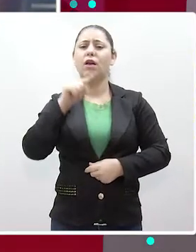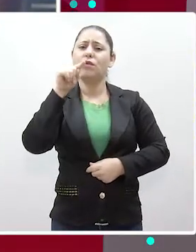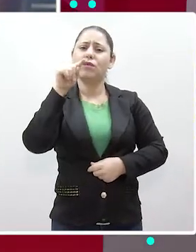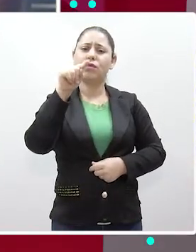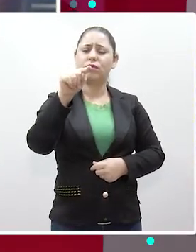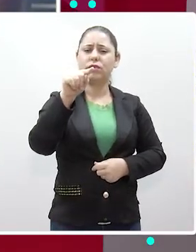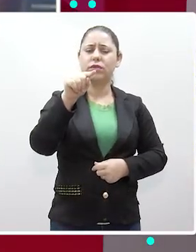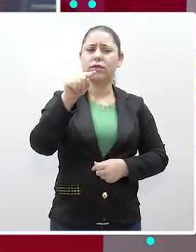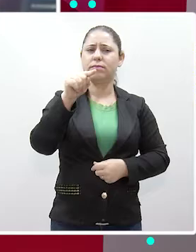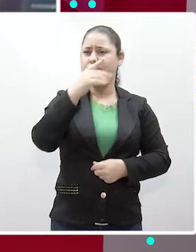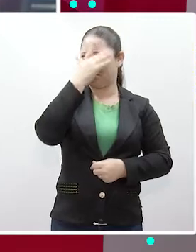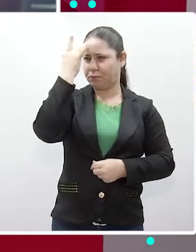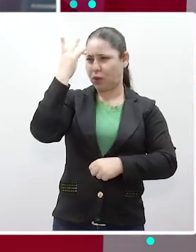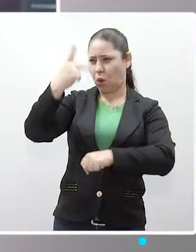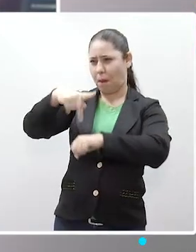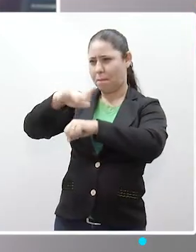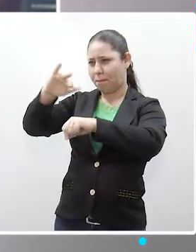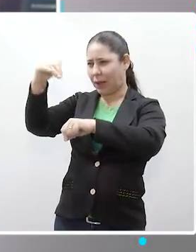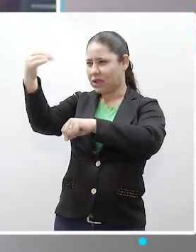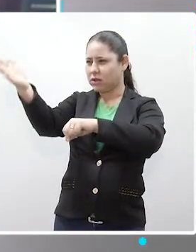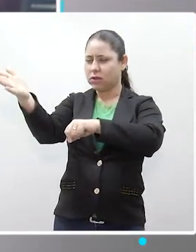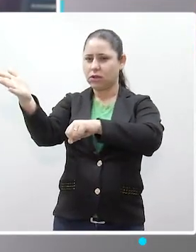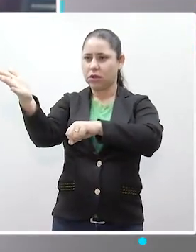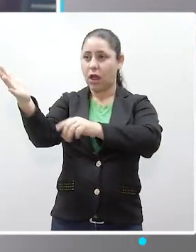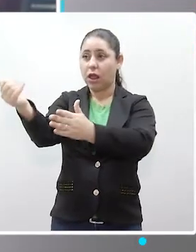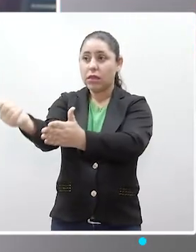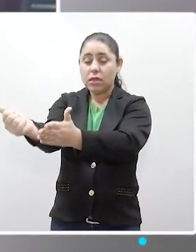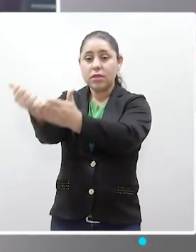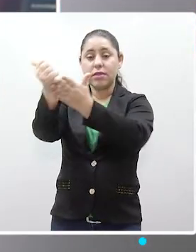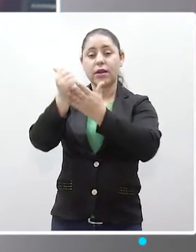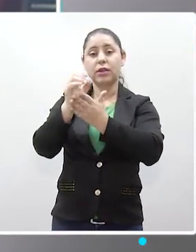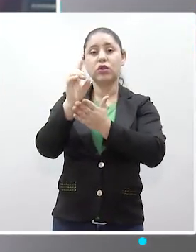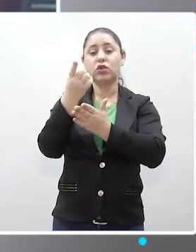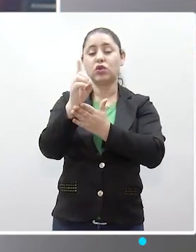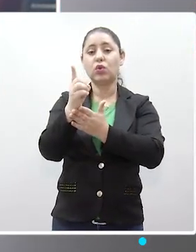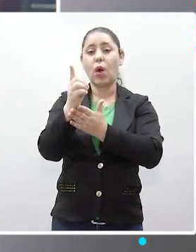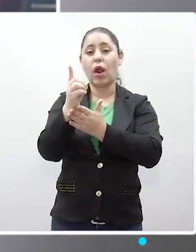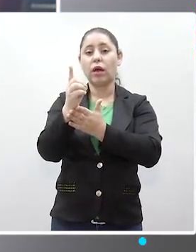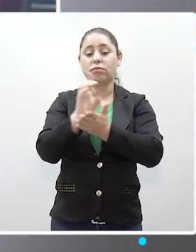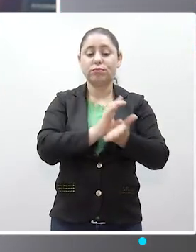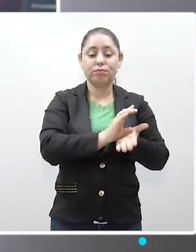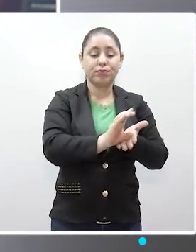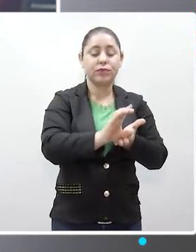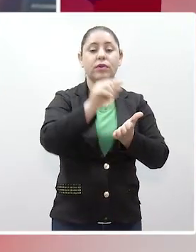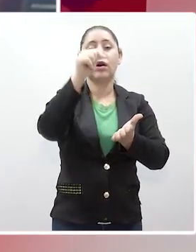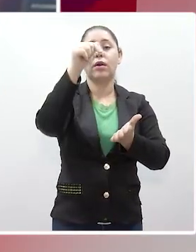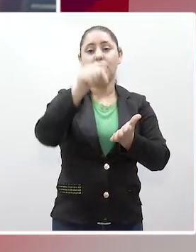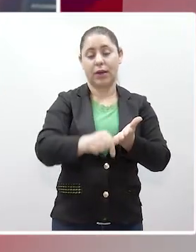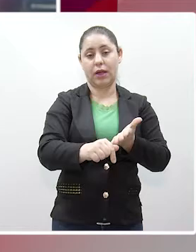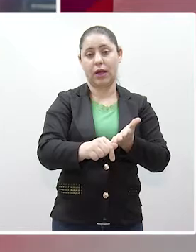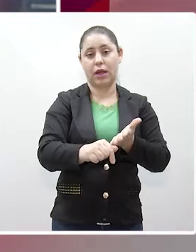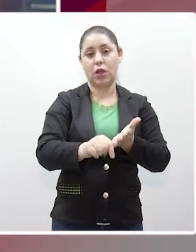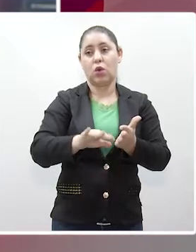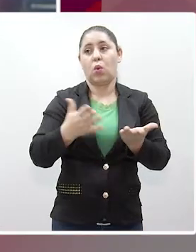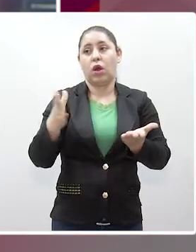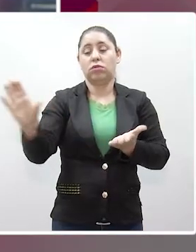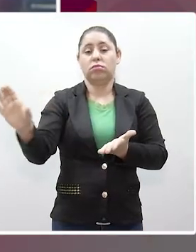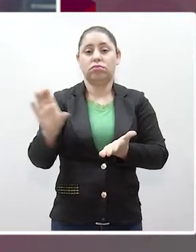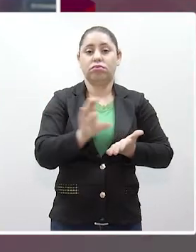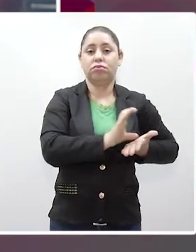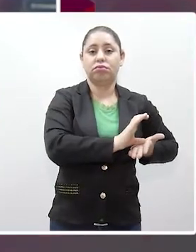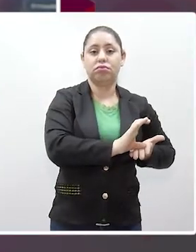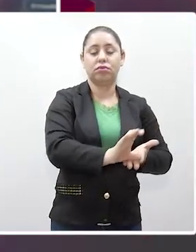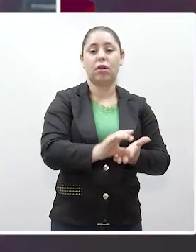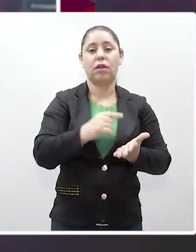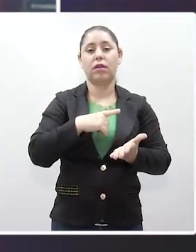Aí os investidores internacionais trazem dólares para cá para aplicar aqui. Uhum. Quando ele traz esses dólares para aplicar